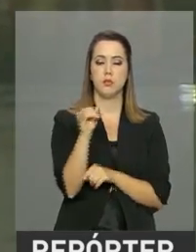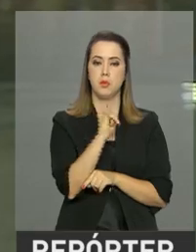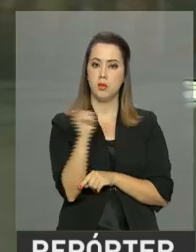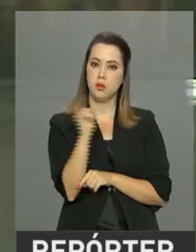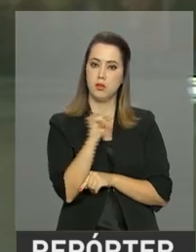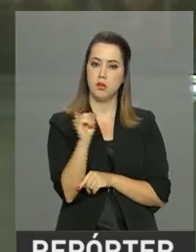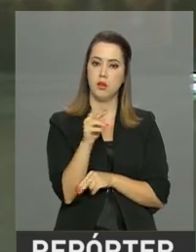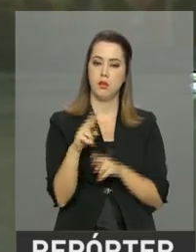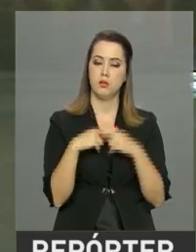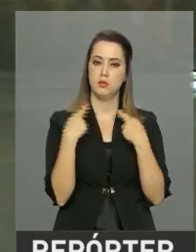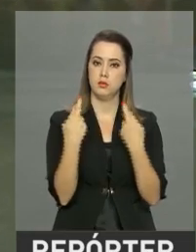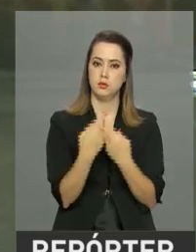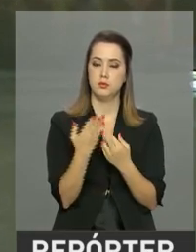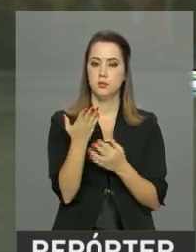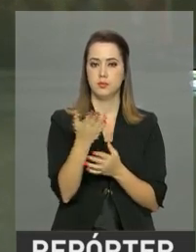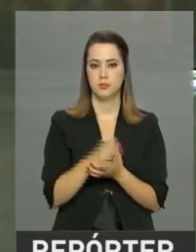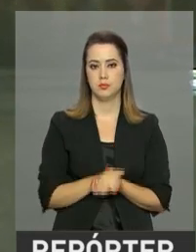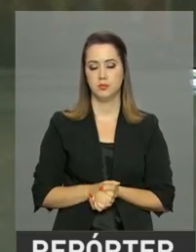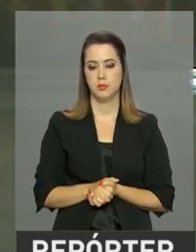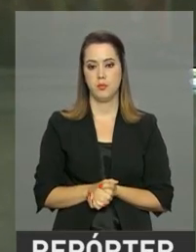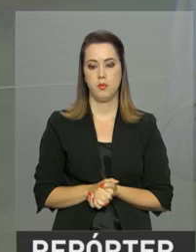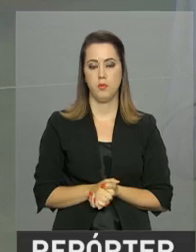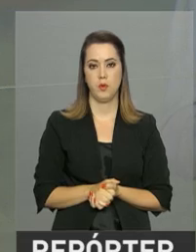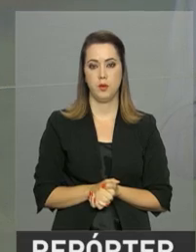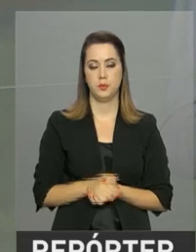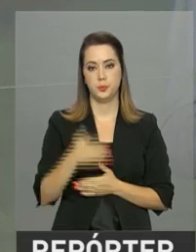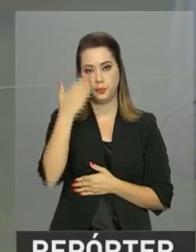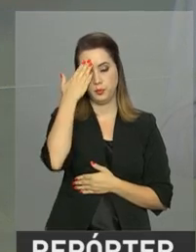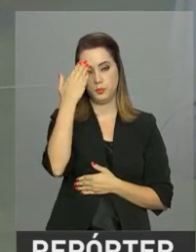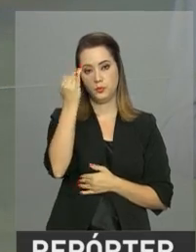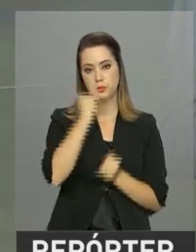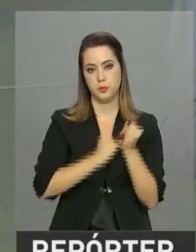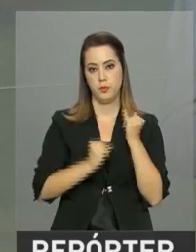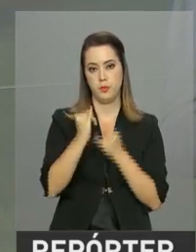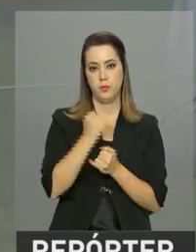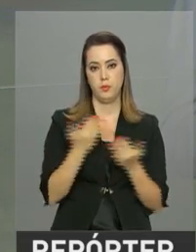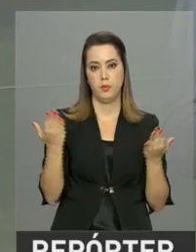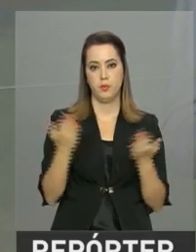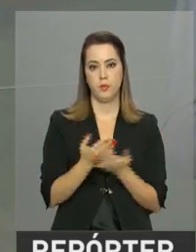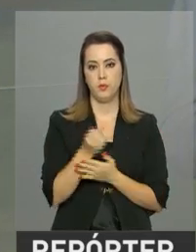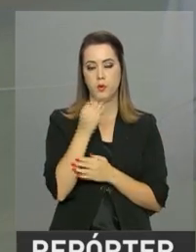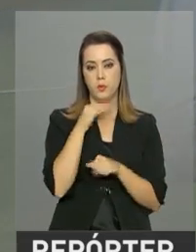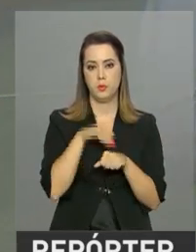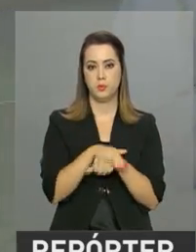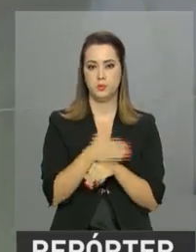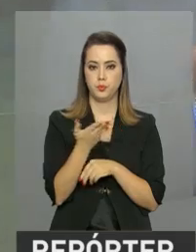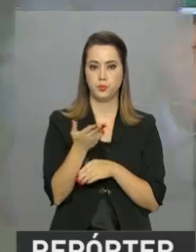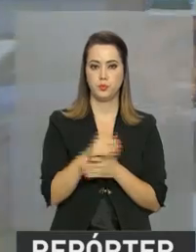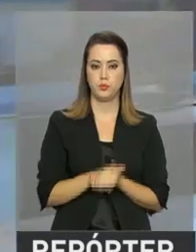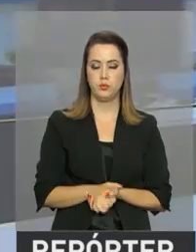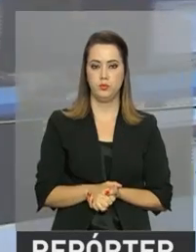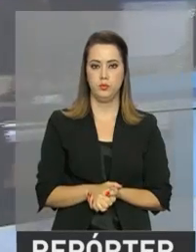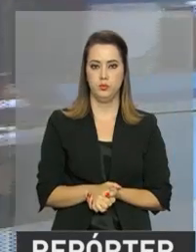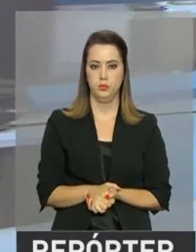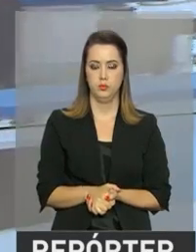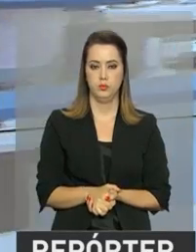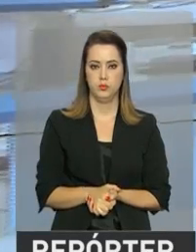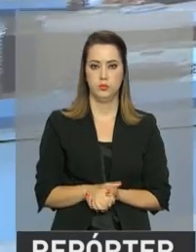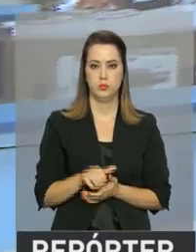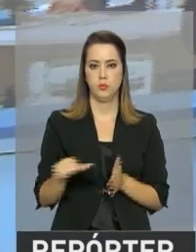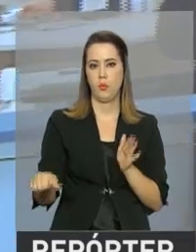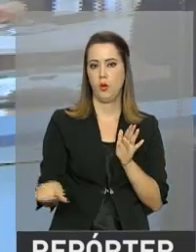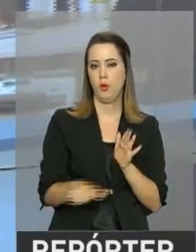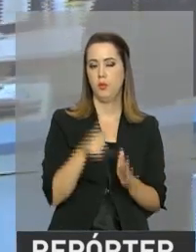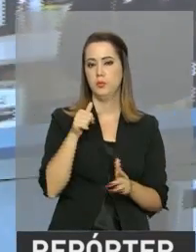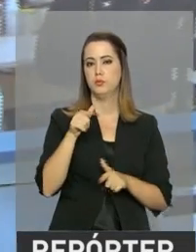Matteo Renzi. Volto com você no estúdio, Zé Luiz. Obrigado, Paulo, pelas informações ao vivo. Boa noite para você. No primeiro dia